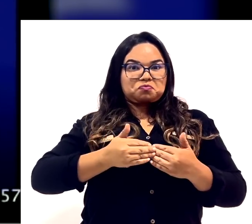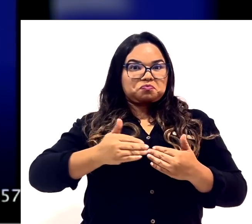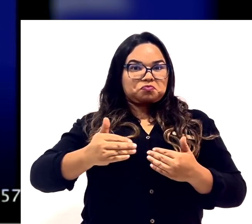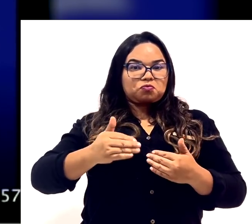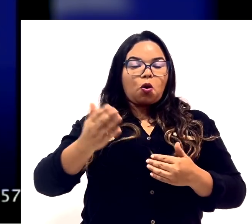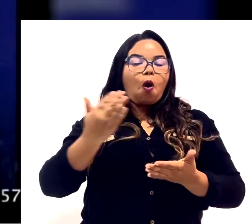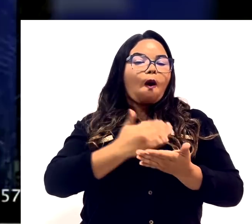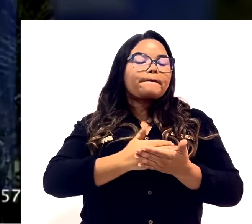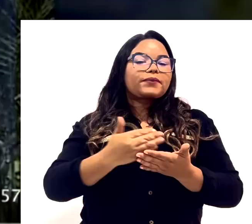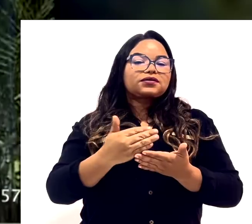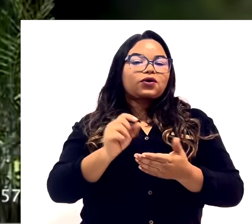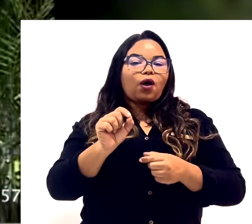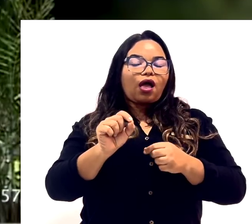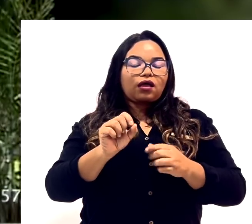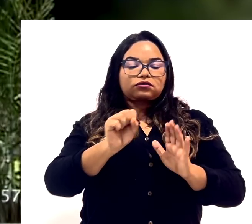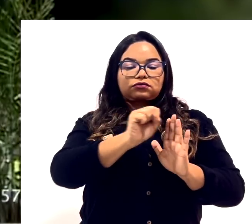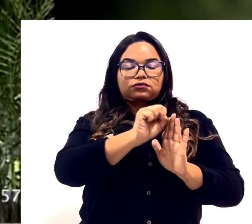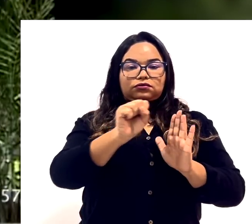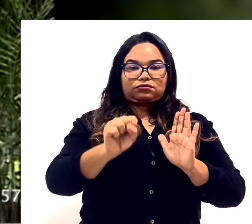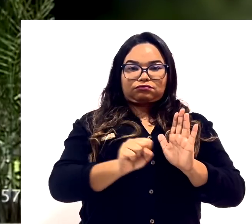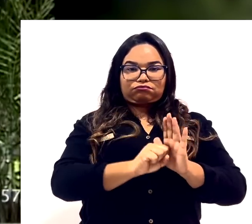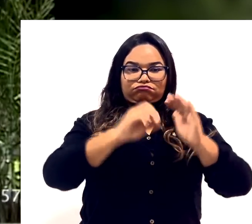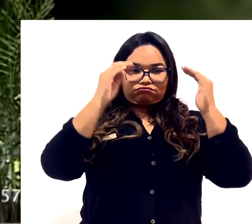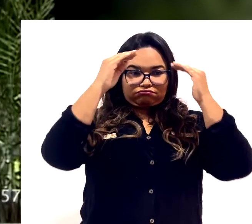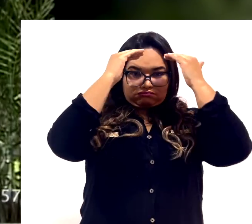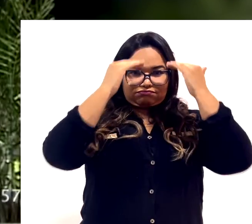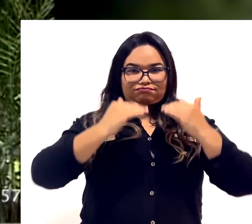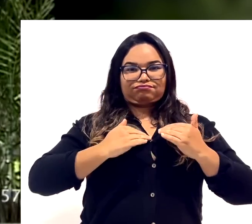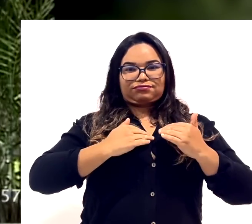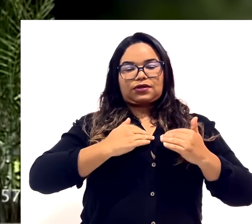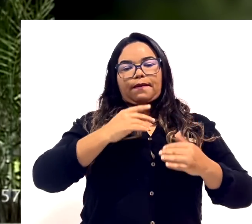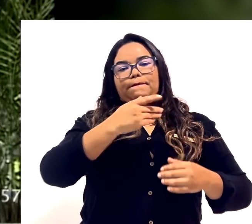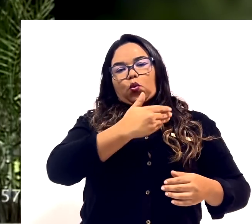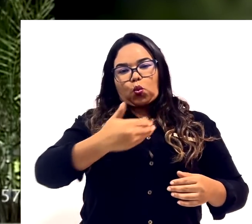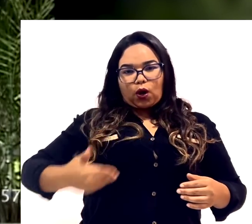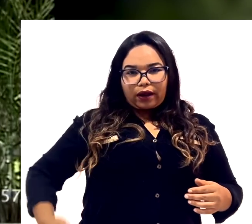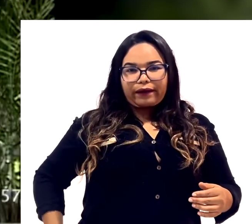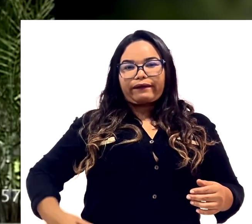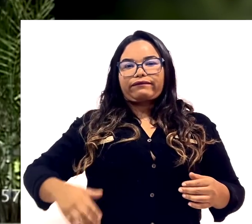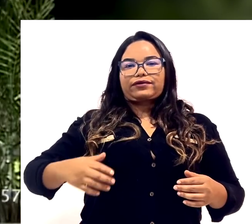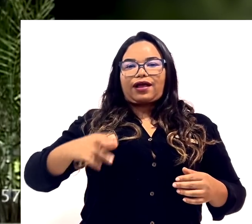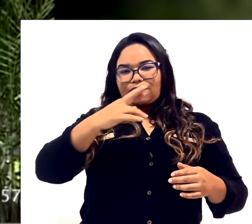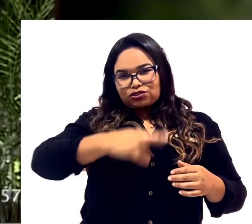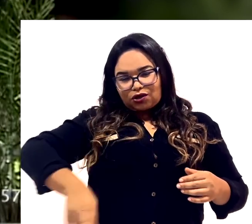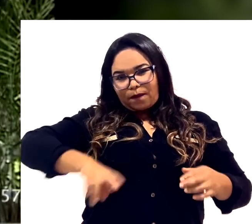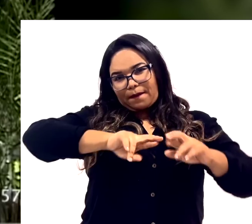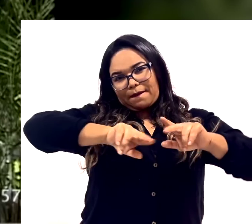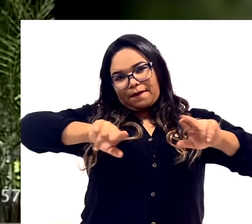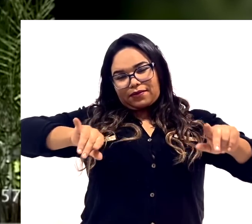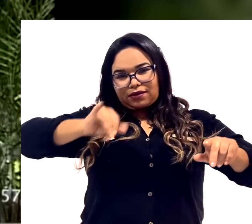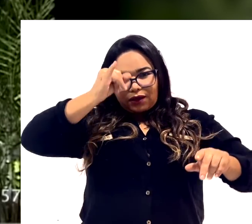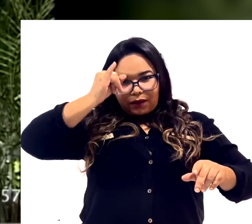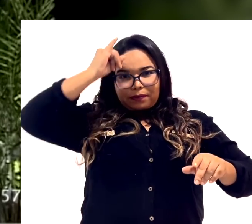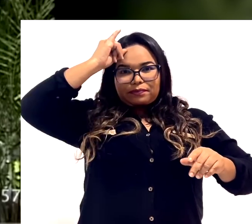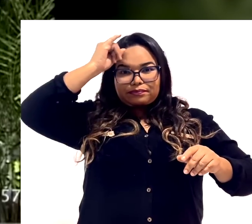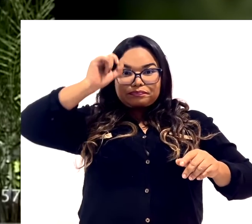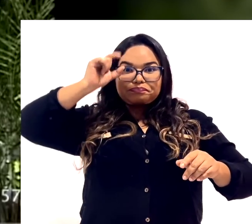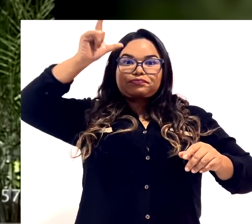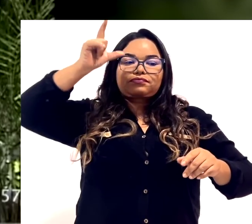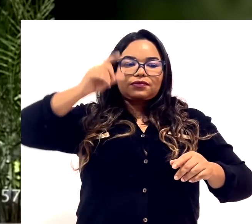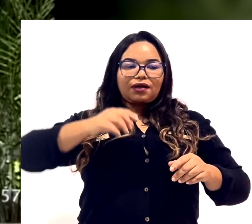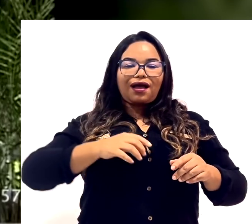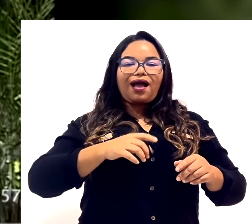e os assuntos mundiais, página 1. Portanto, aqui estava um chifre, um reino que se tornou mais robusto do que os outros e os dominou,